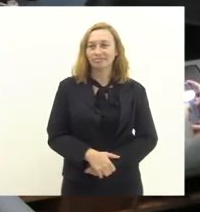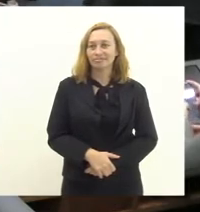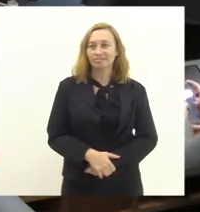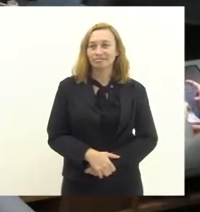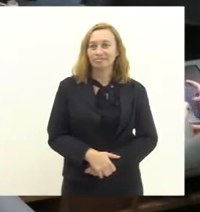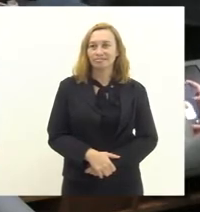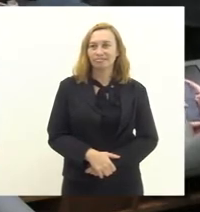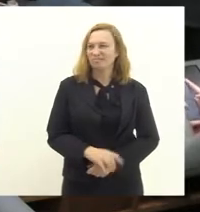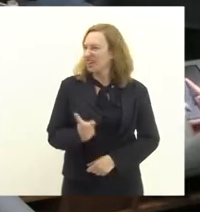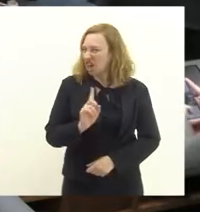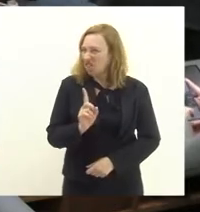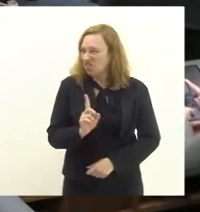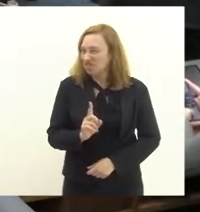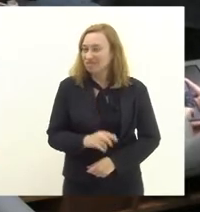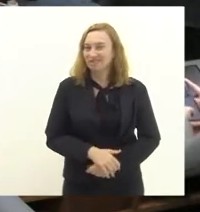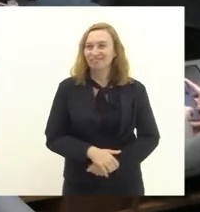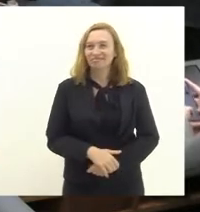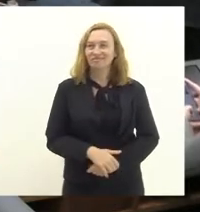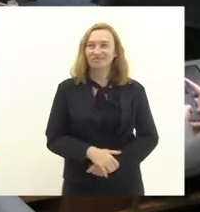Vai não?